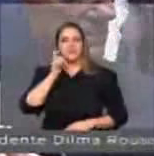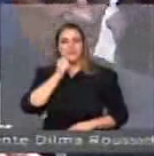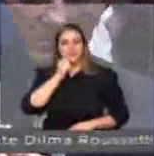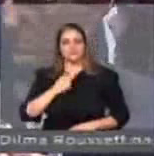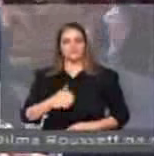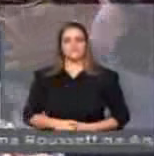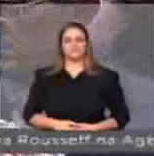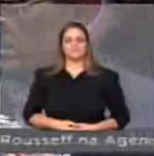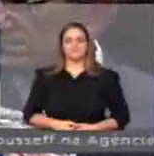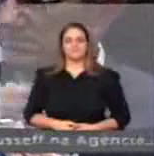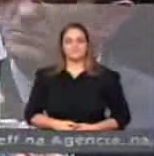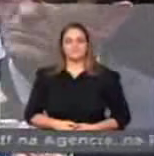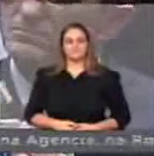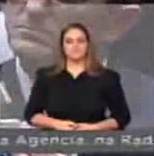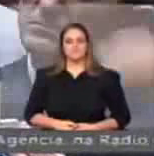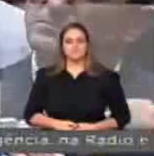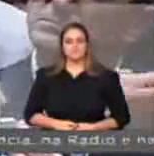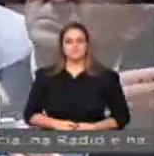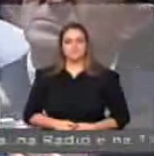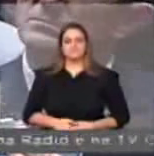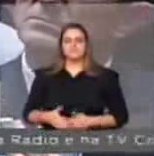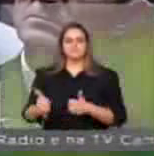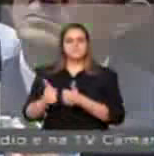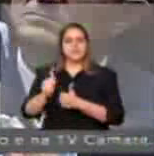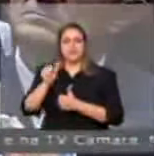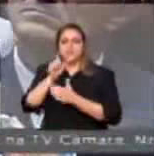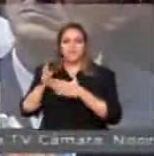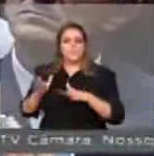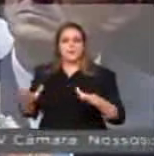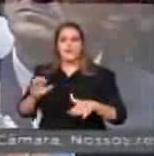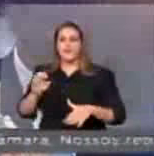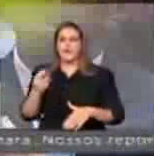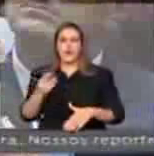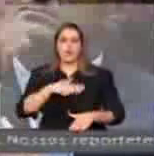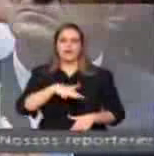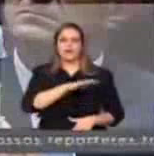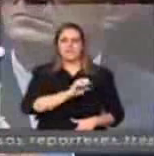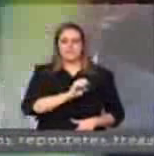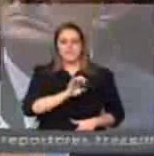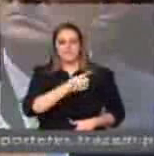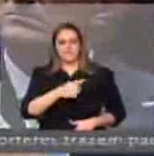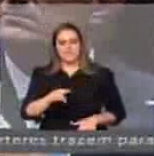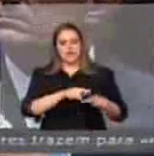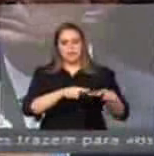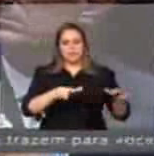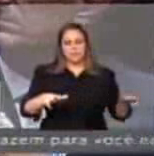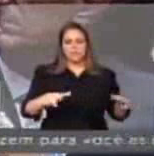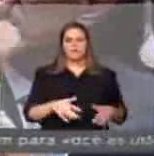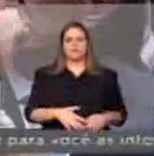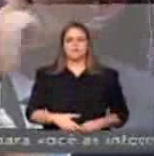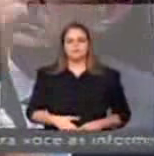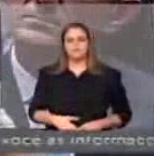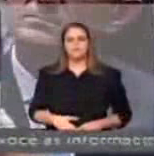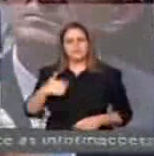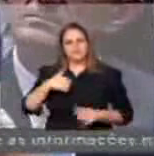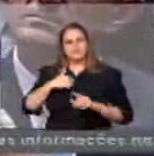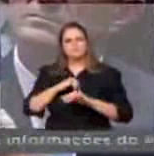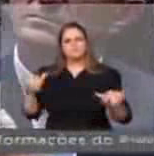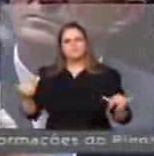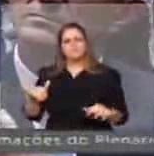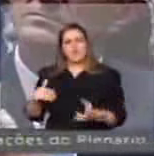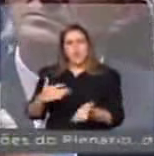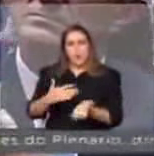Alagoas, do litoral ao sertão do meu estado, quero dizer que quando esse processo começou, eu não tinha